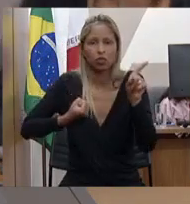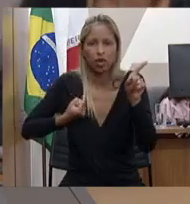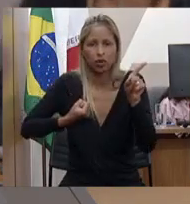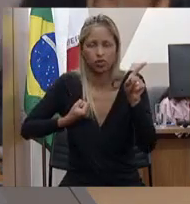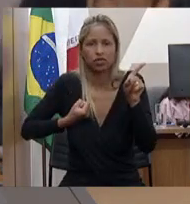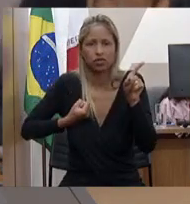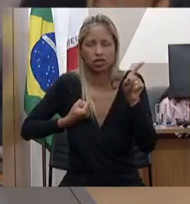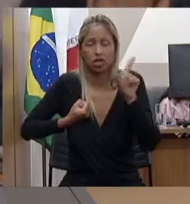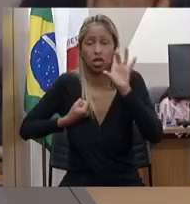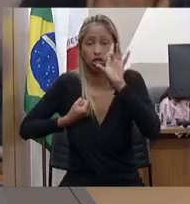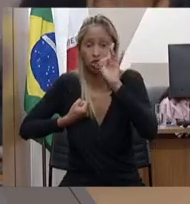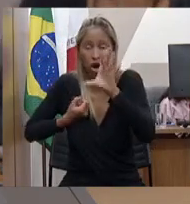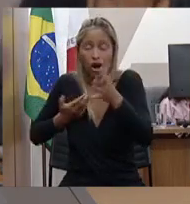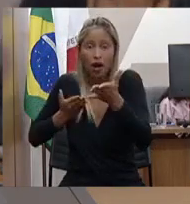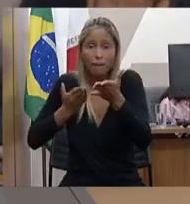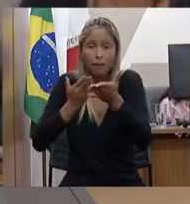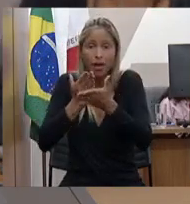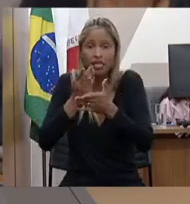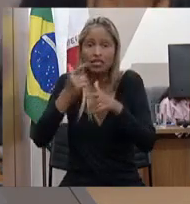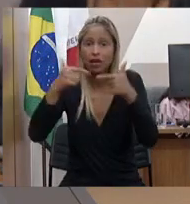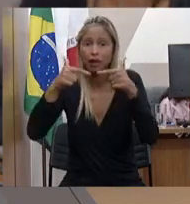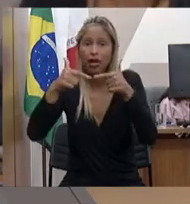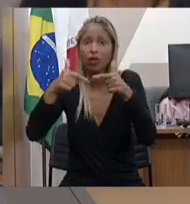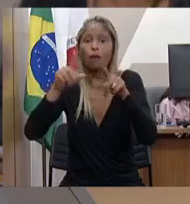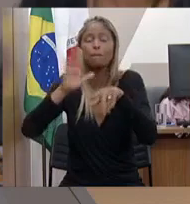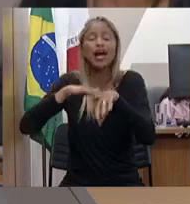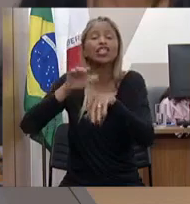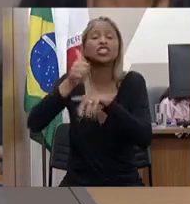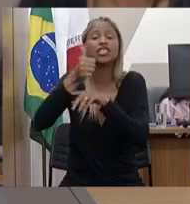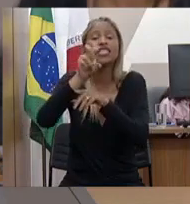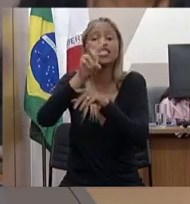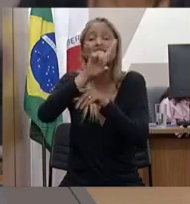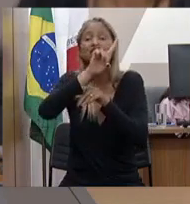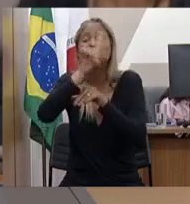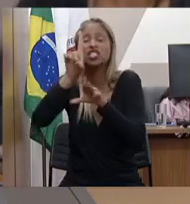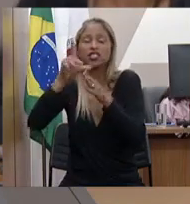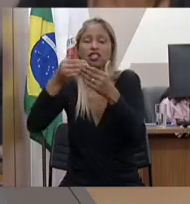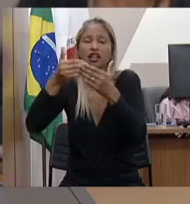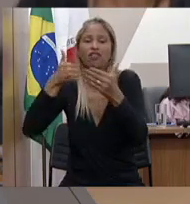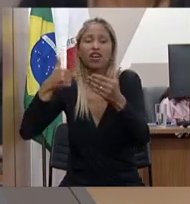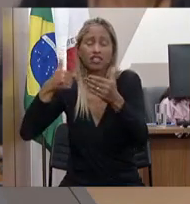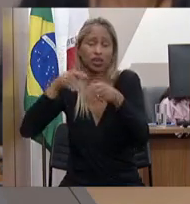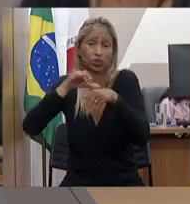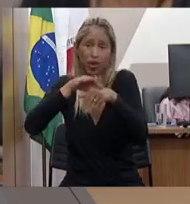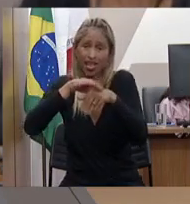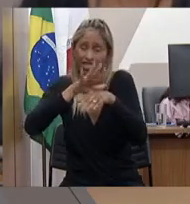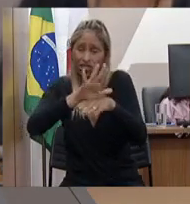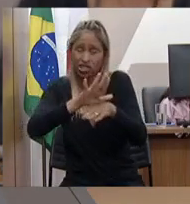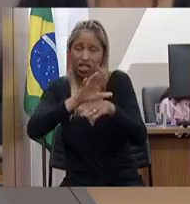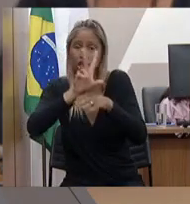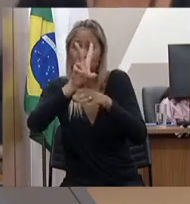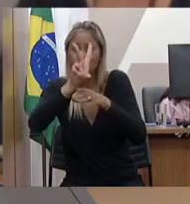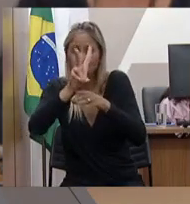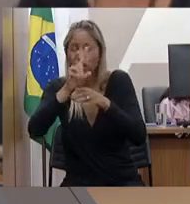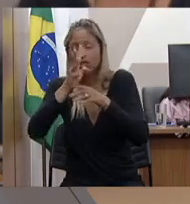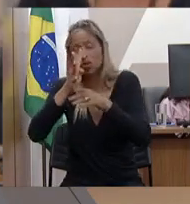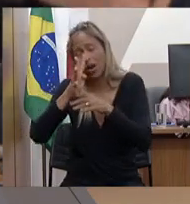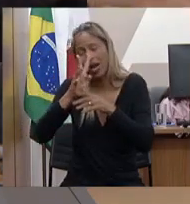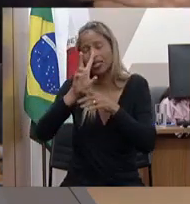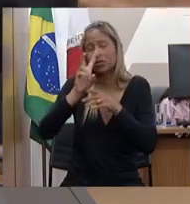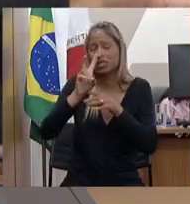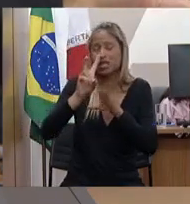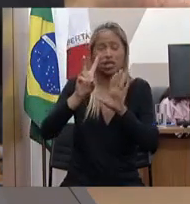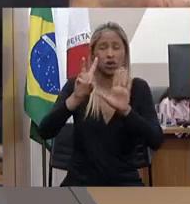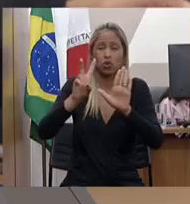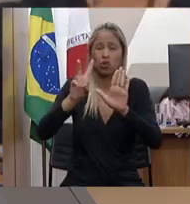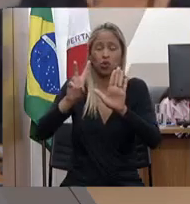ele só aparecem quando o trabalhador ficou mais de 15 dias afastado seu trabalhador ficou dois três quatro cinco você